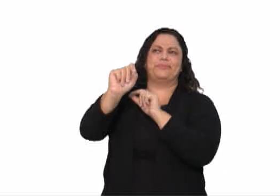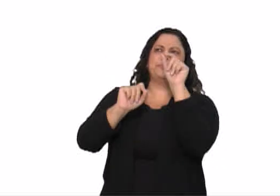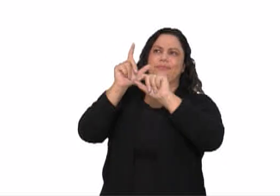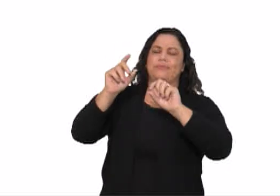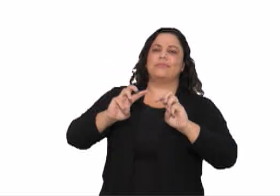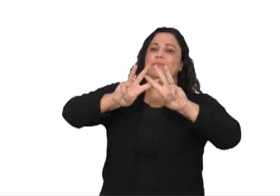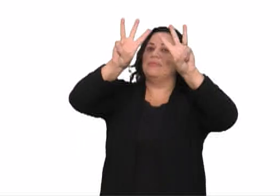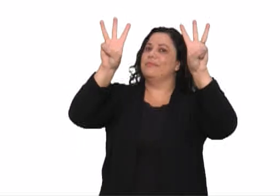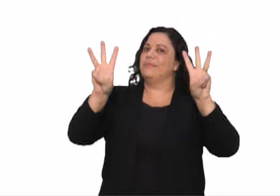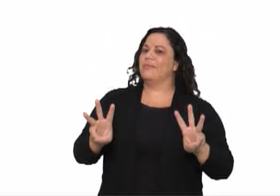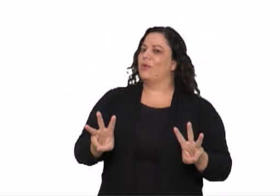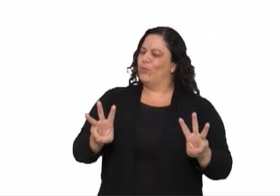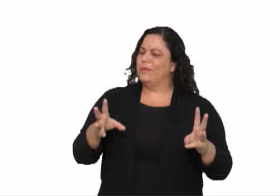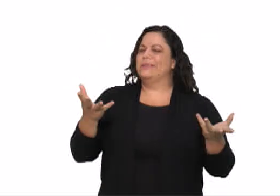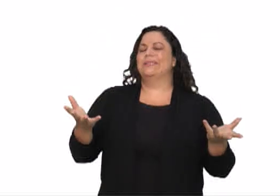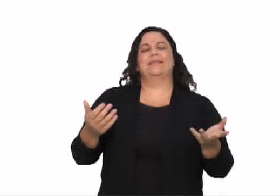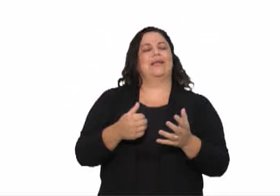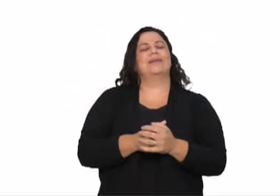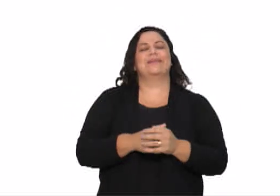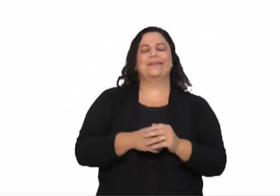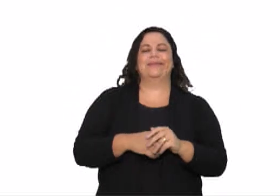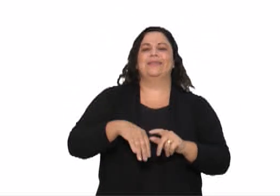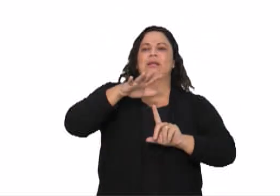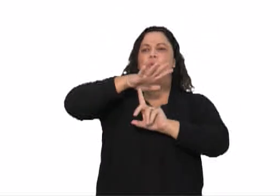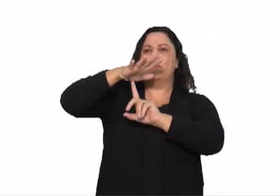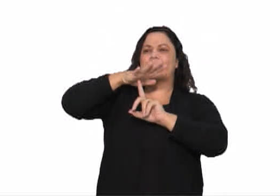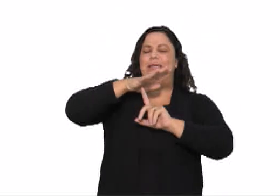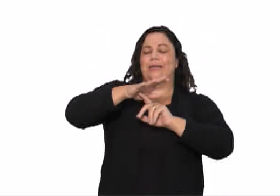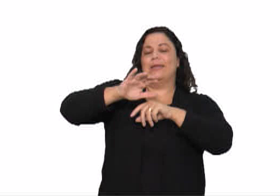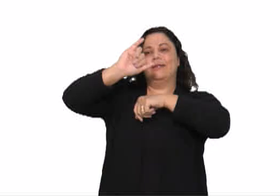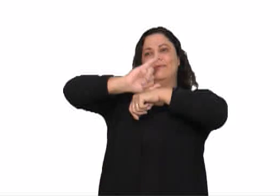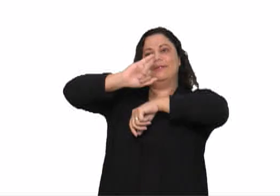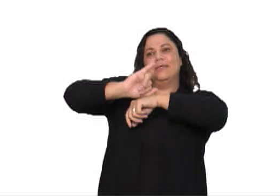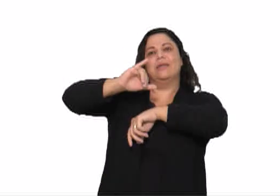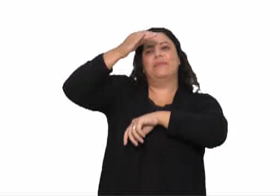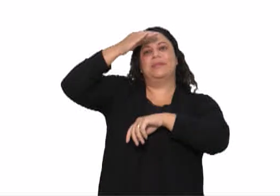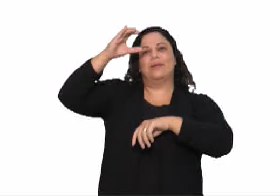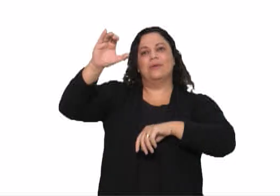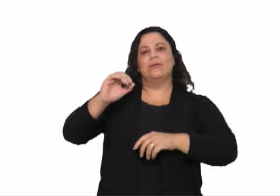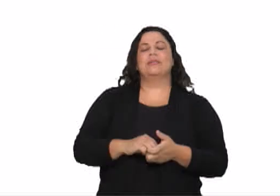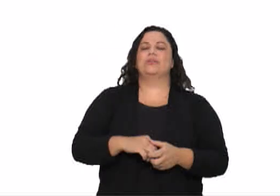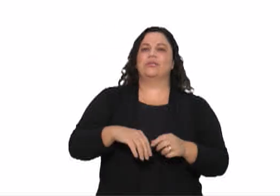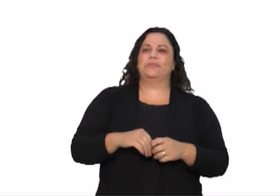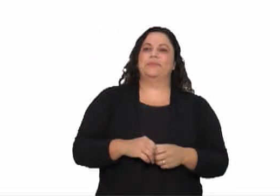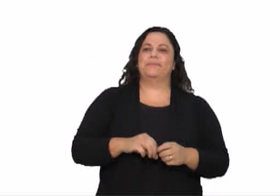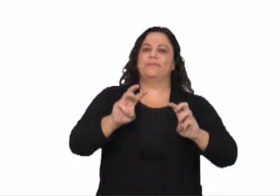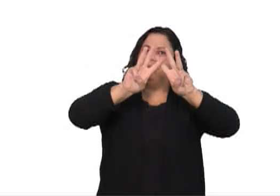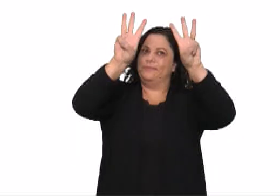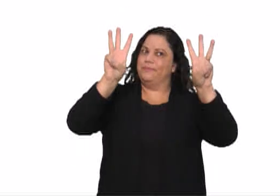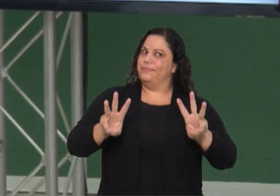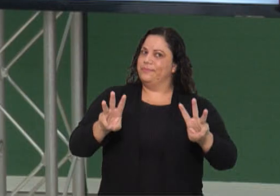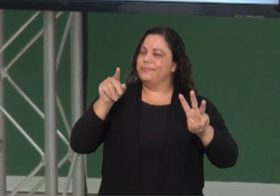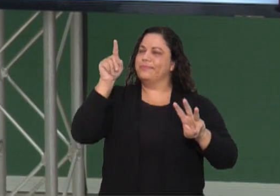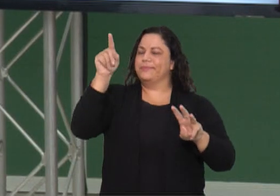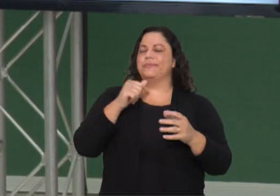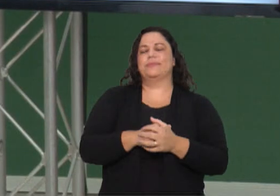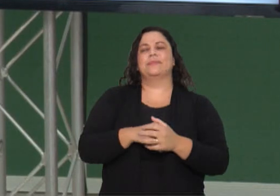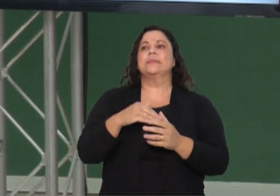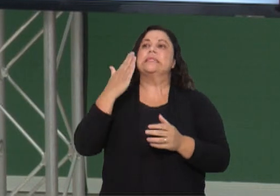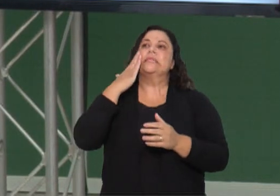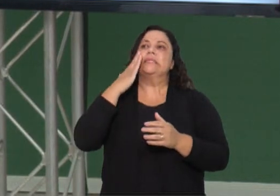da Universidade Federal do Paraná, que fica na capital Curitiba. Muito bem? Tranquilo? Observe as